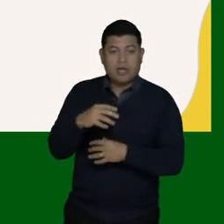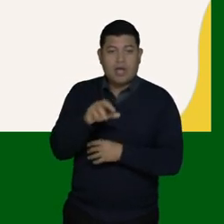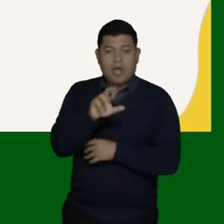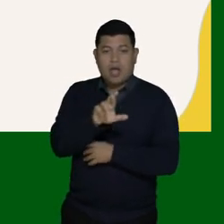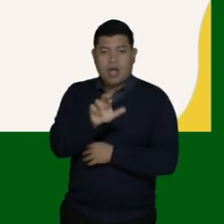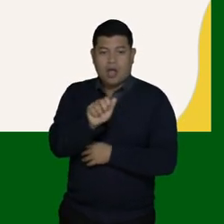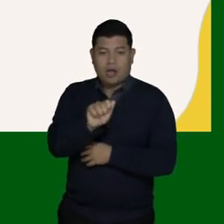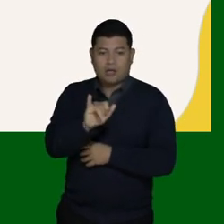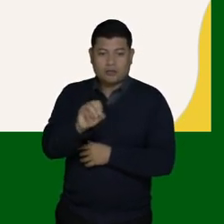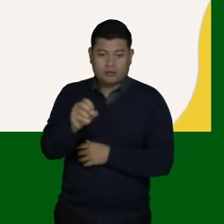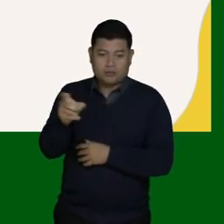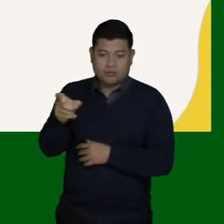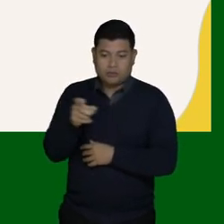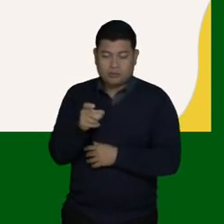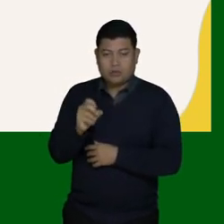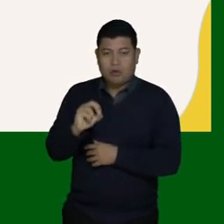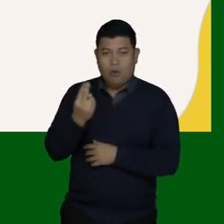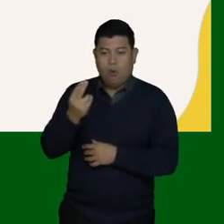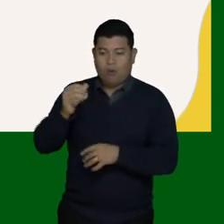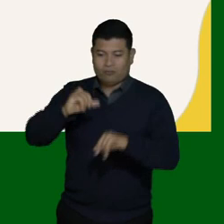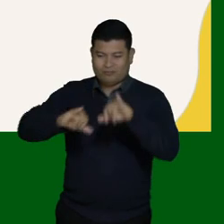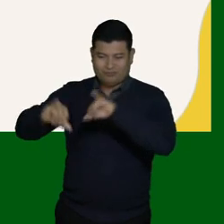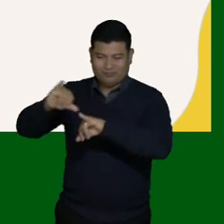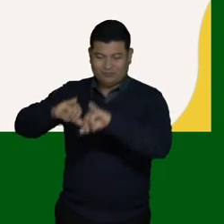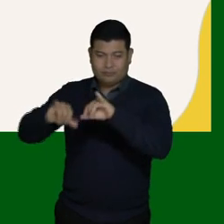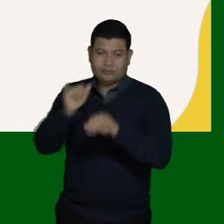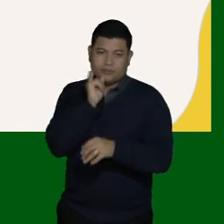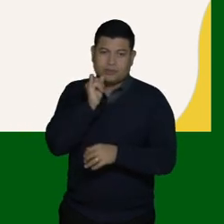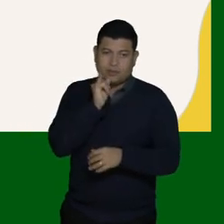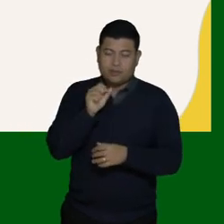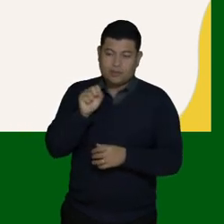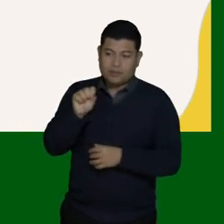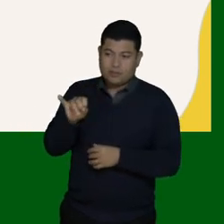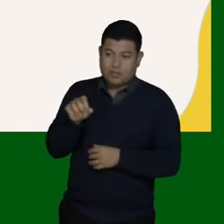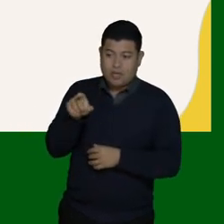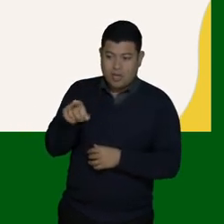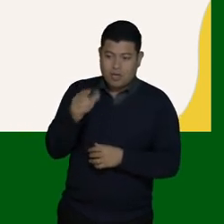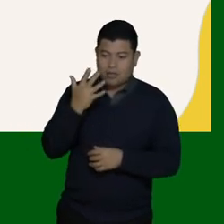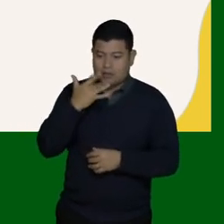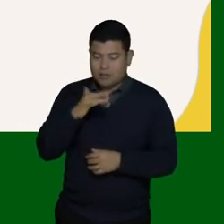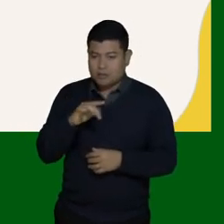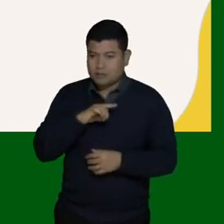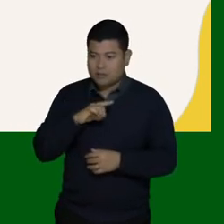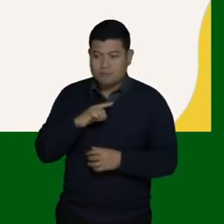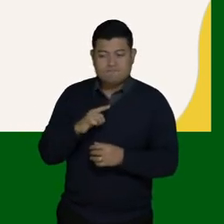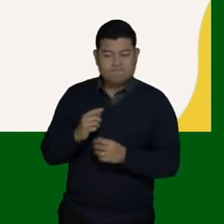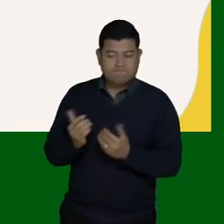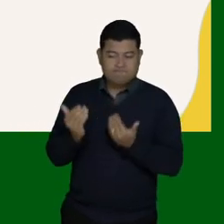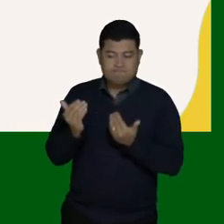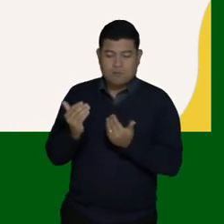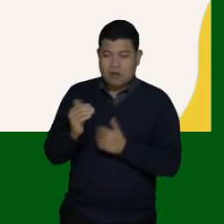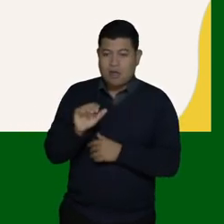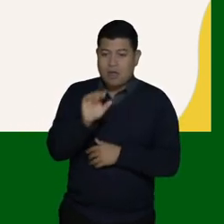laboratoriais por exemplo uma criança com suspeita de TDH já na consulta da Pediatria a gente já